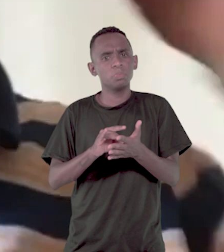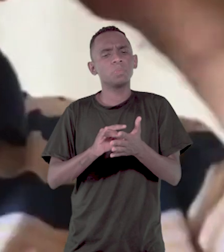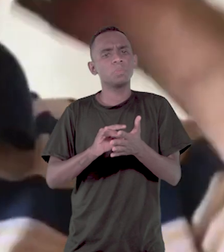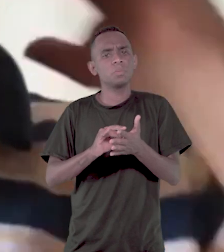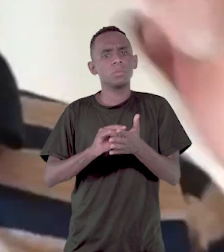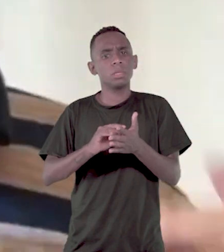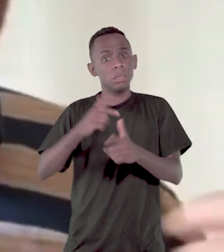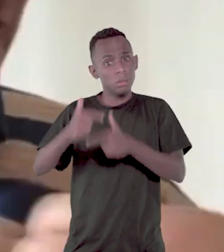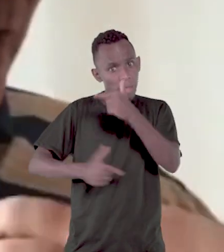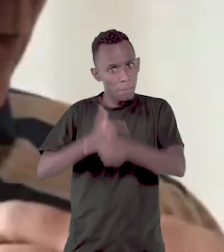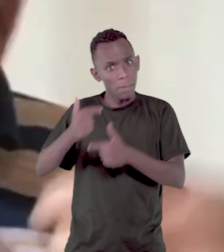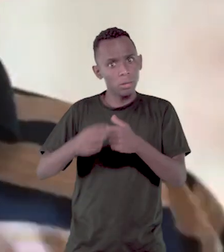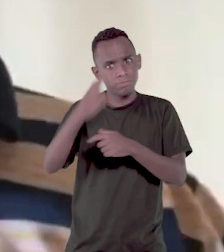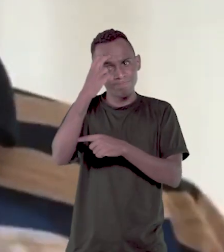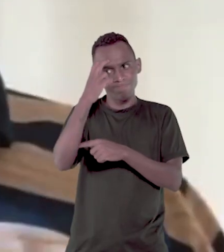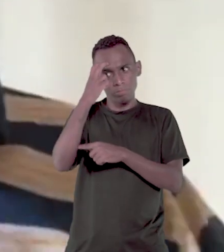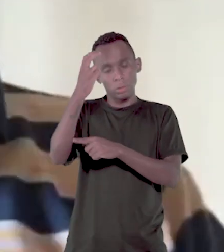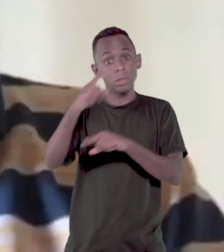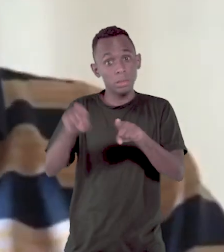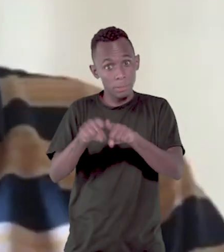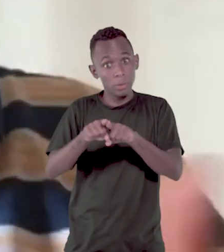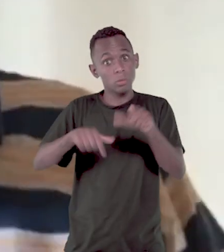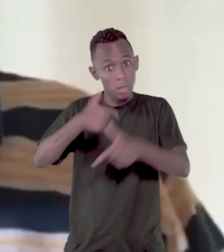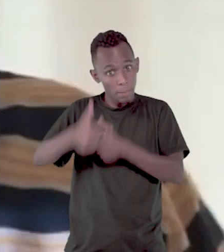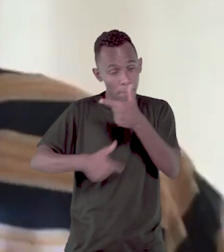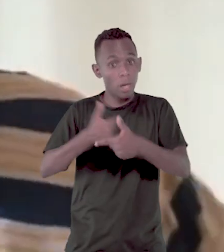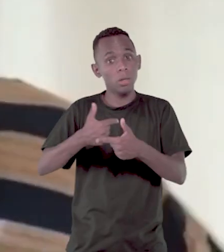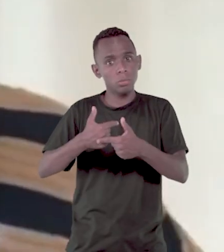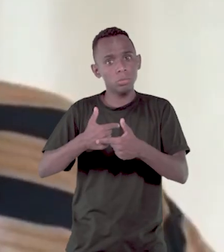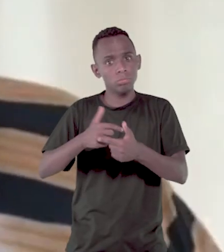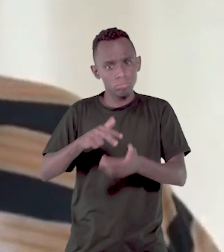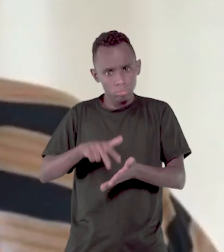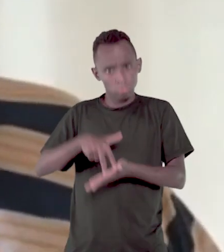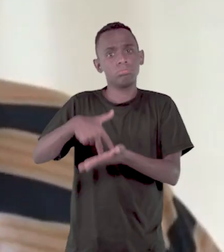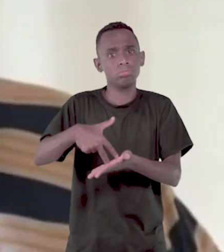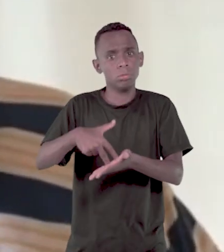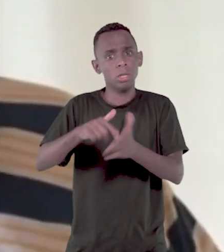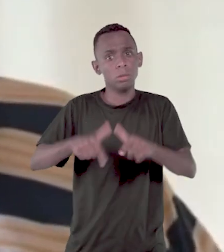não só trabalho, digamos, intelectual, mas também trabalho físico, né?